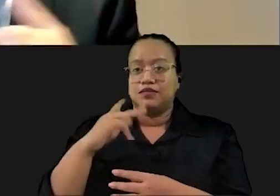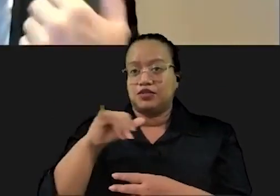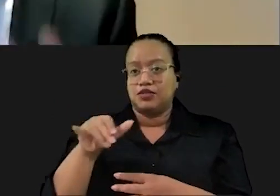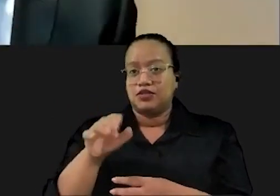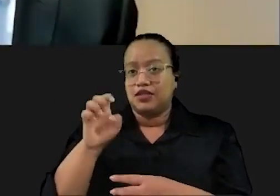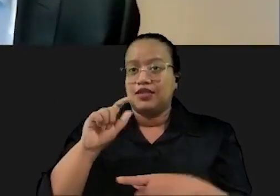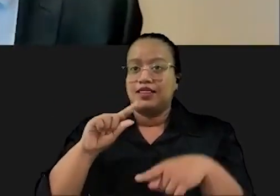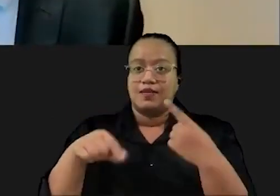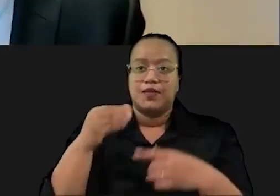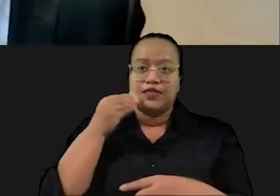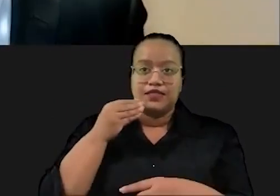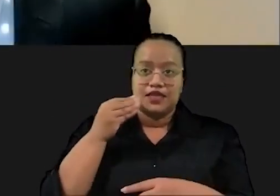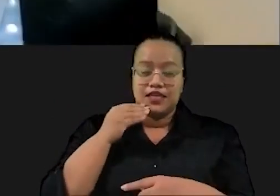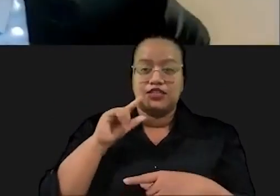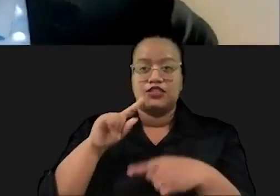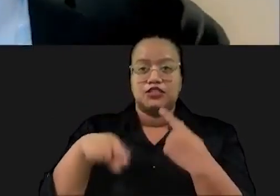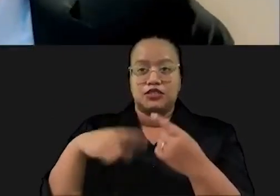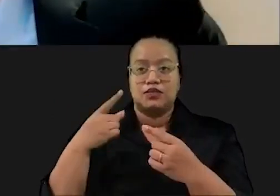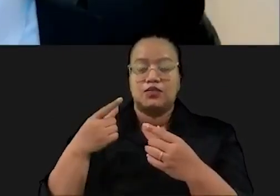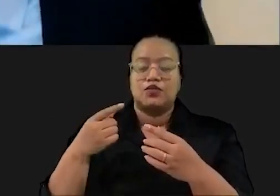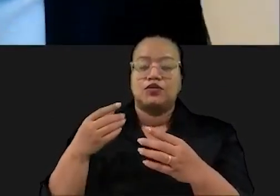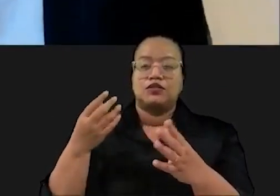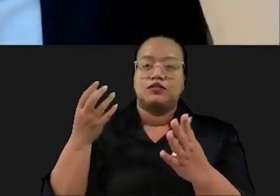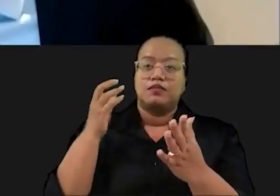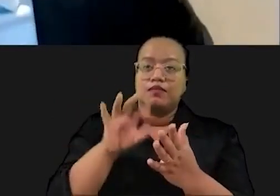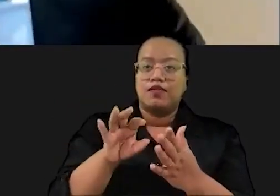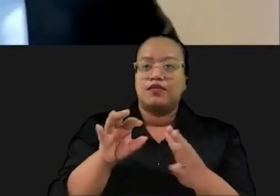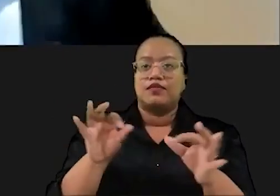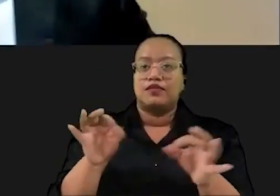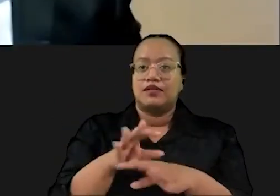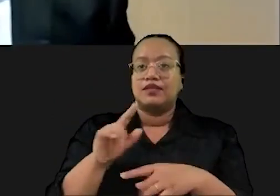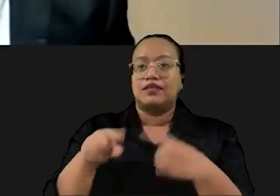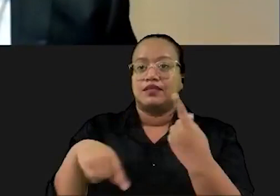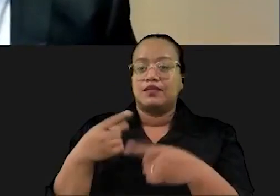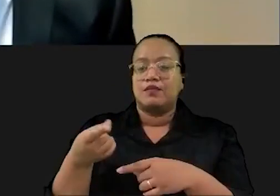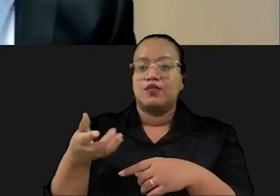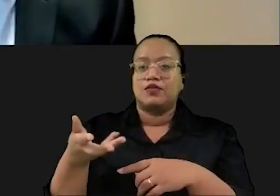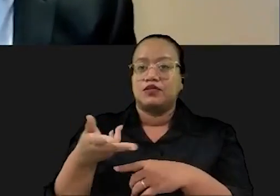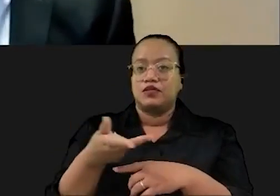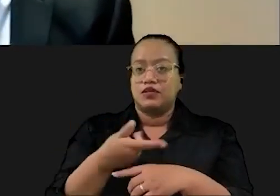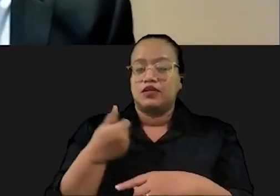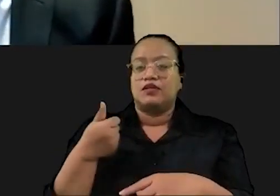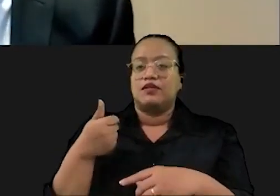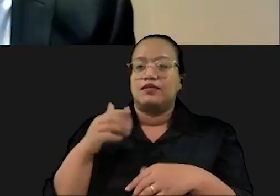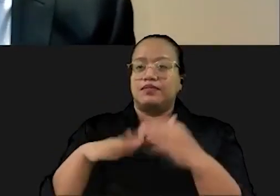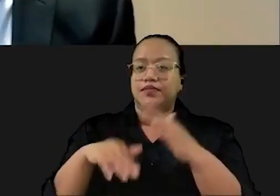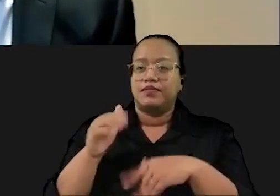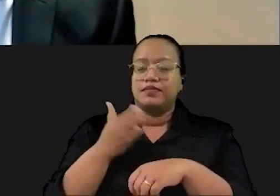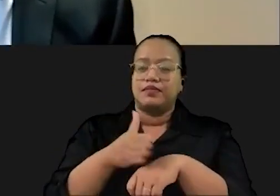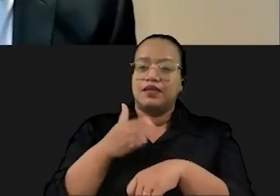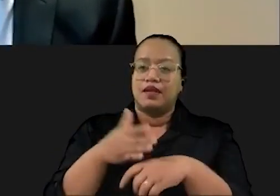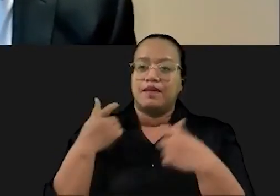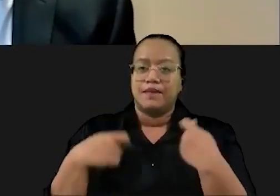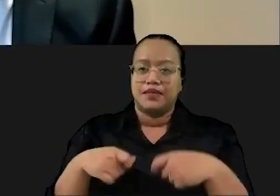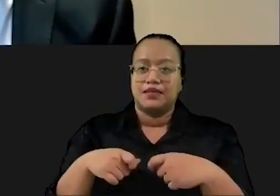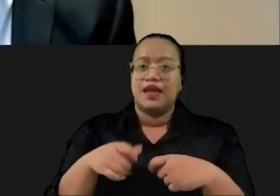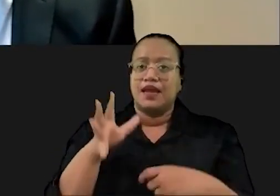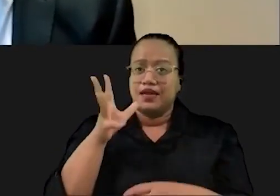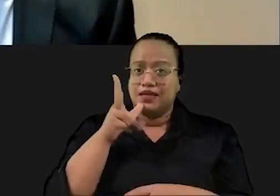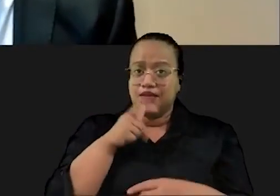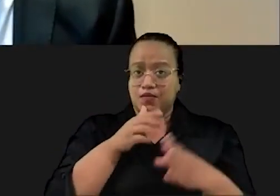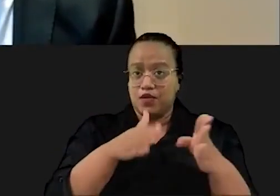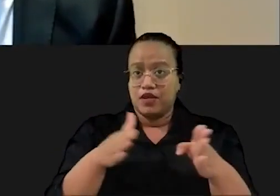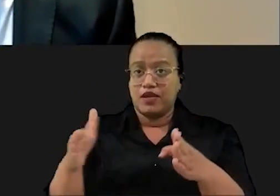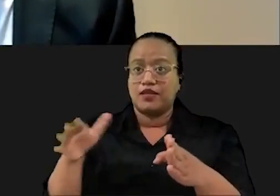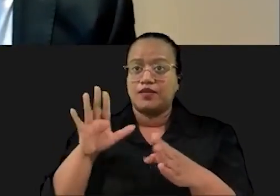implementação e depois ainda tem que capacitar o usuário. Então é um processo longo, mas é um processo, vamos dizer assim, profissional. Ao fazer isso, nós